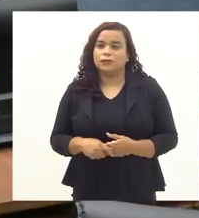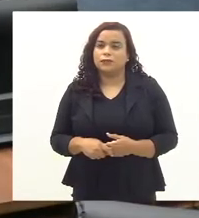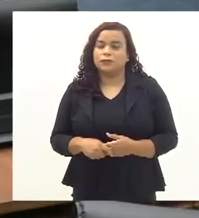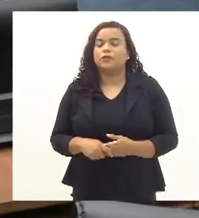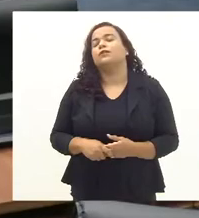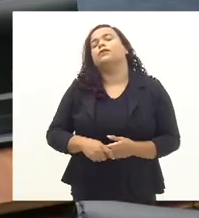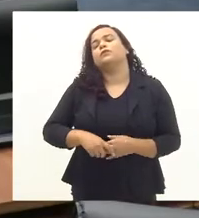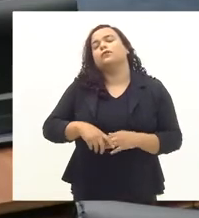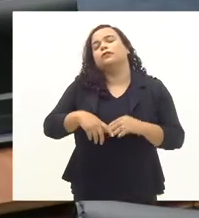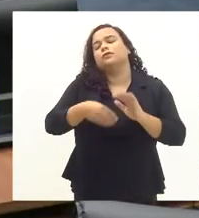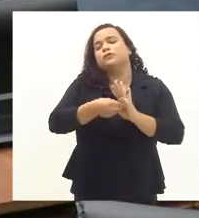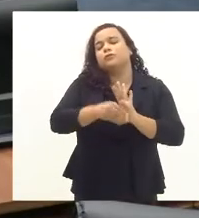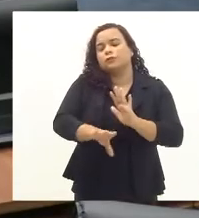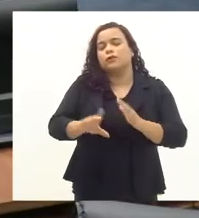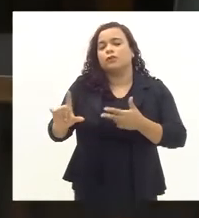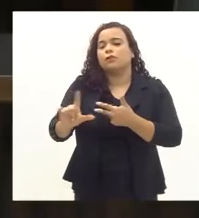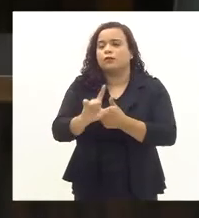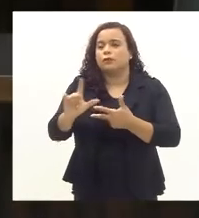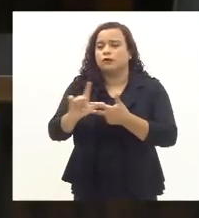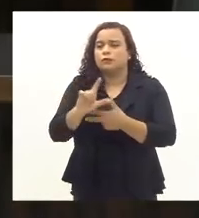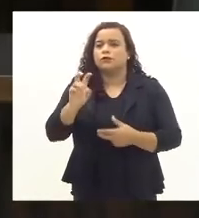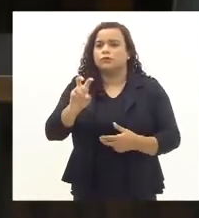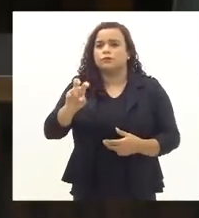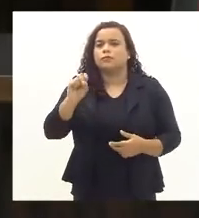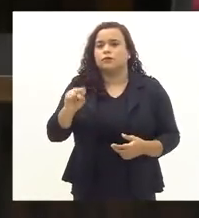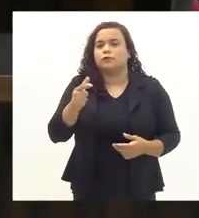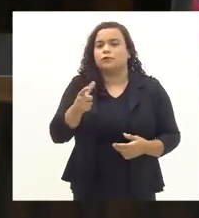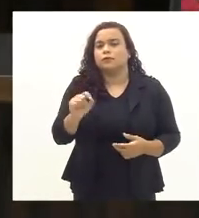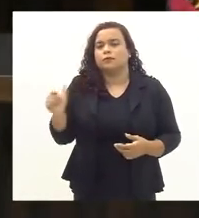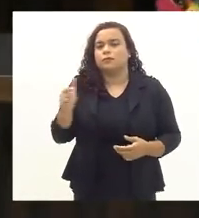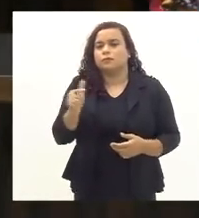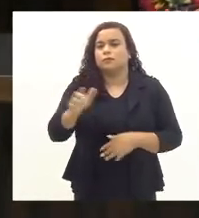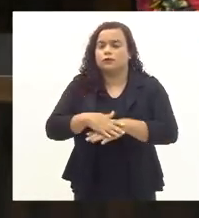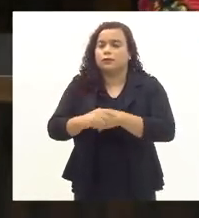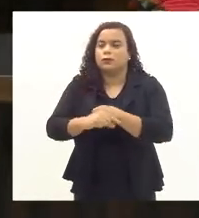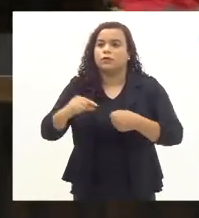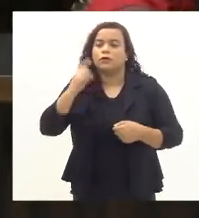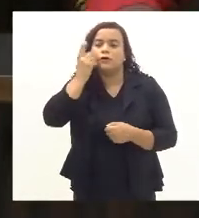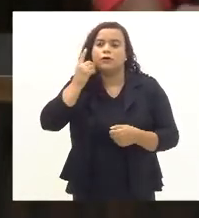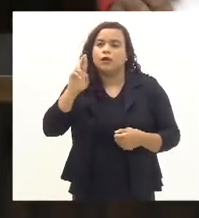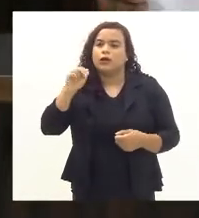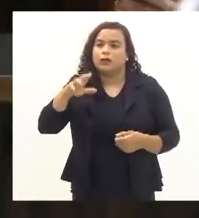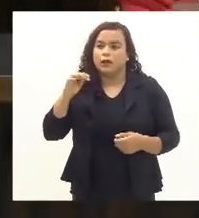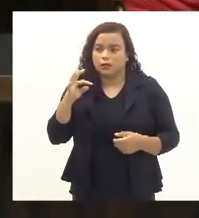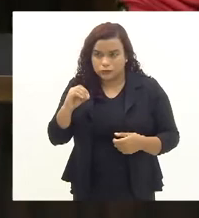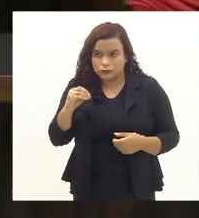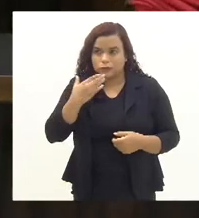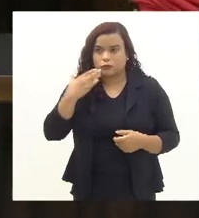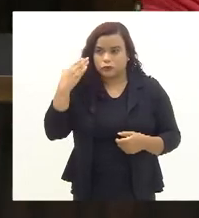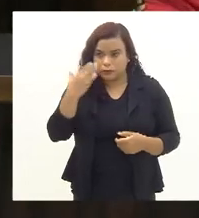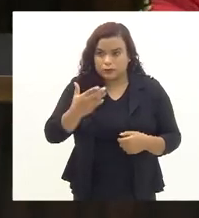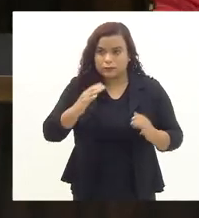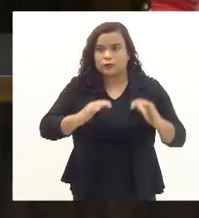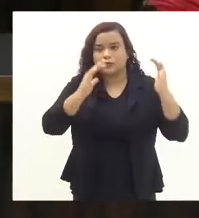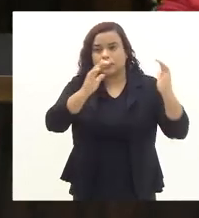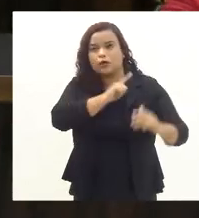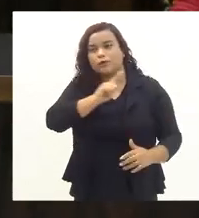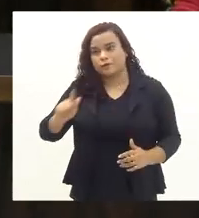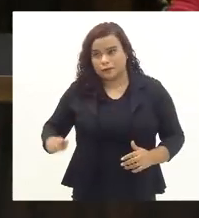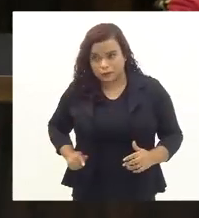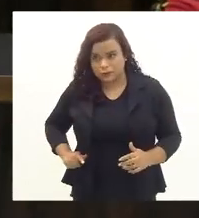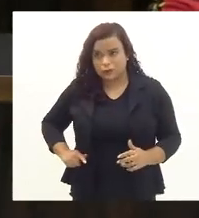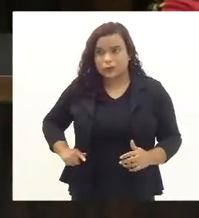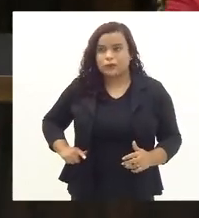a indicação Legislativa 558 de 22 de autoria do Deputado Renato Zaca solicita ao Excelentíssimo Senhor governador